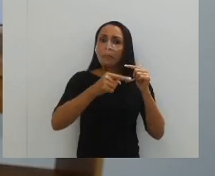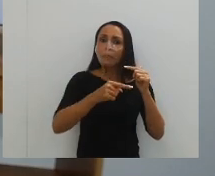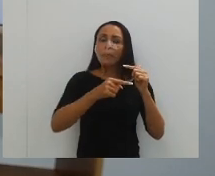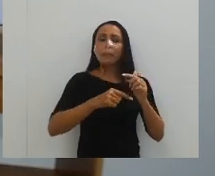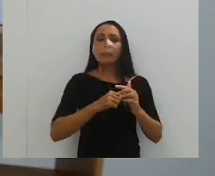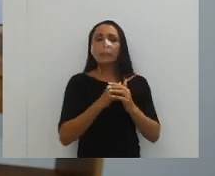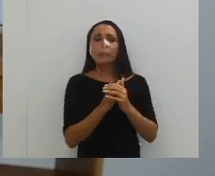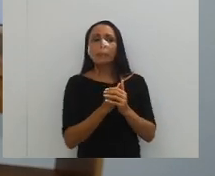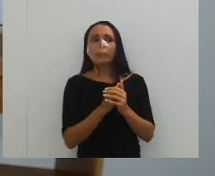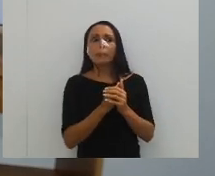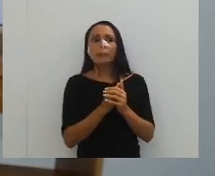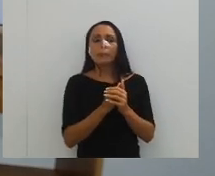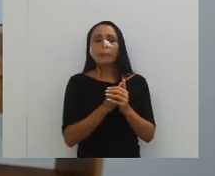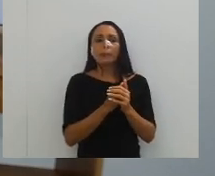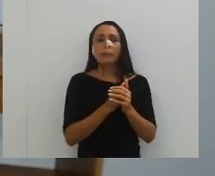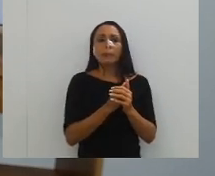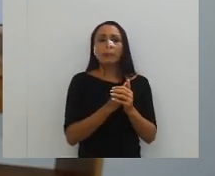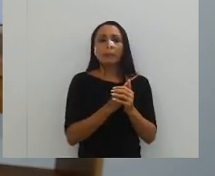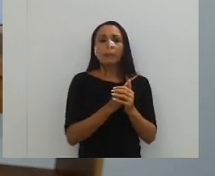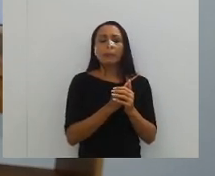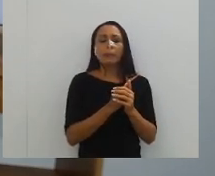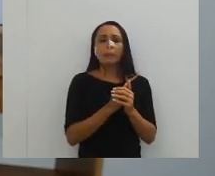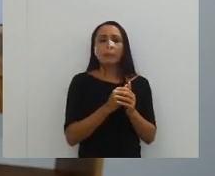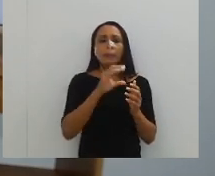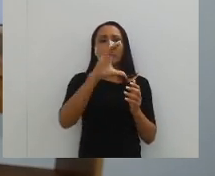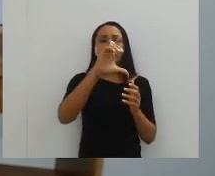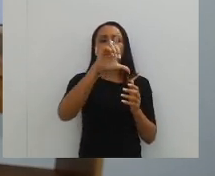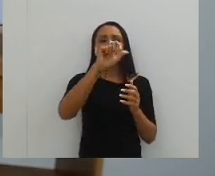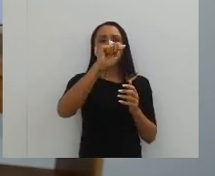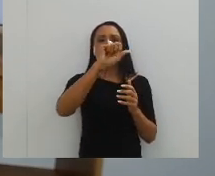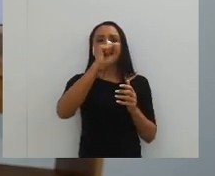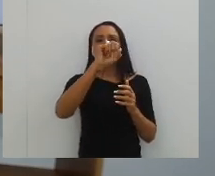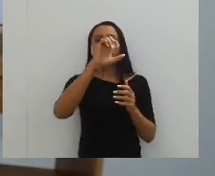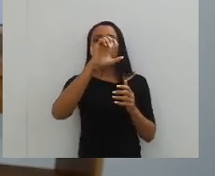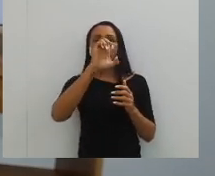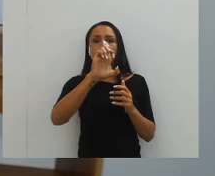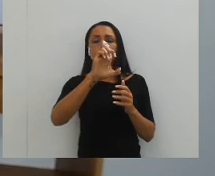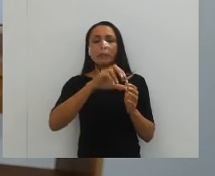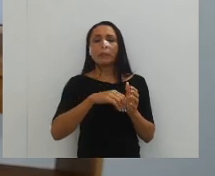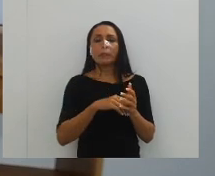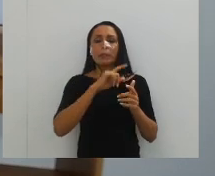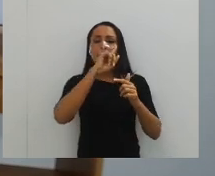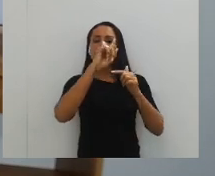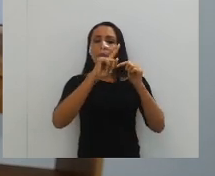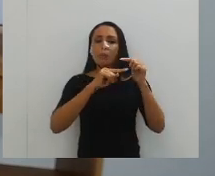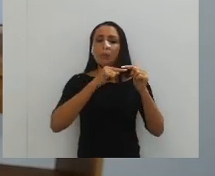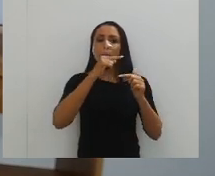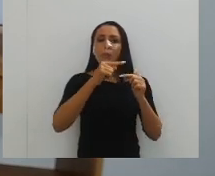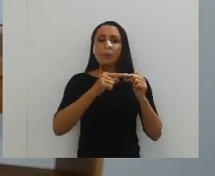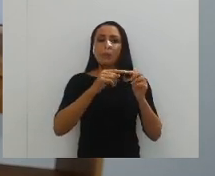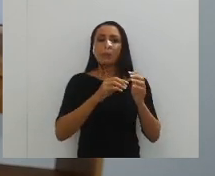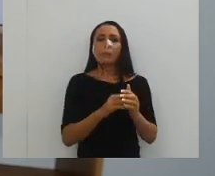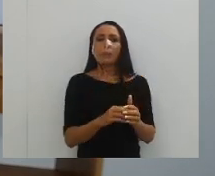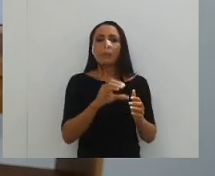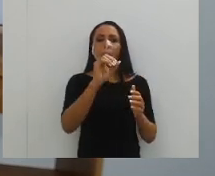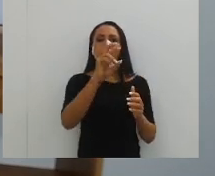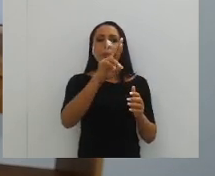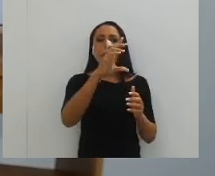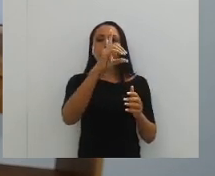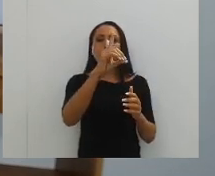divisão, você vai ter a famosa classe. Depois da classe, você vai ter a